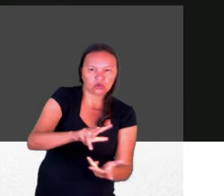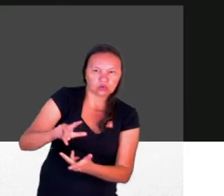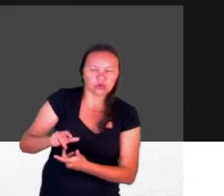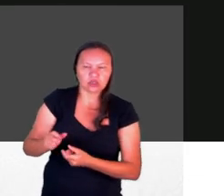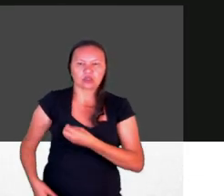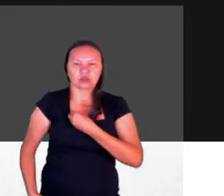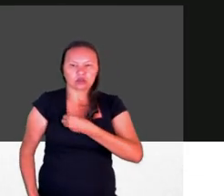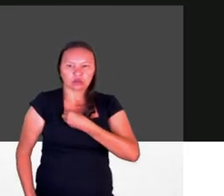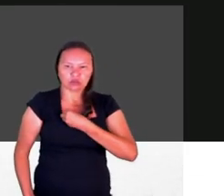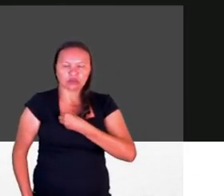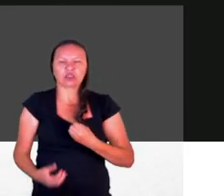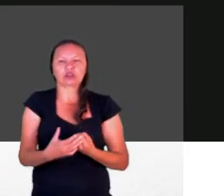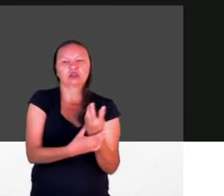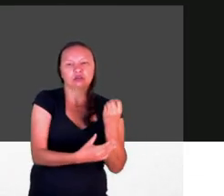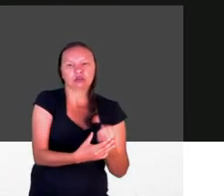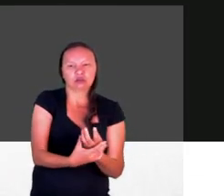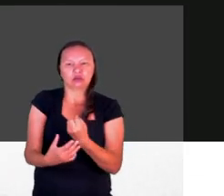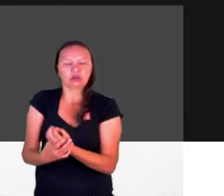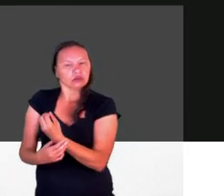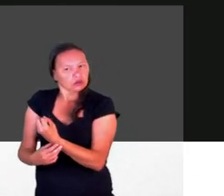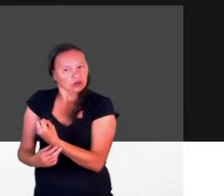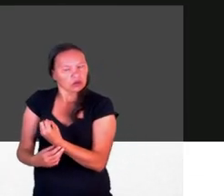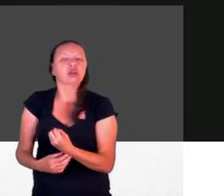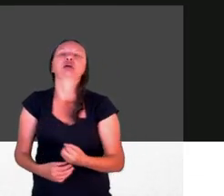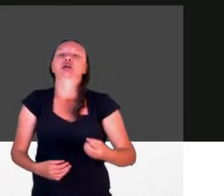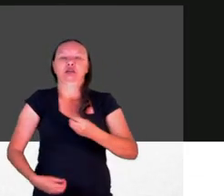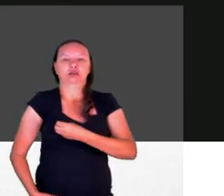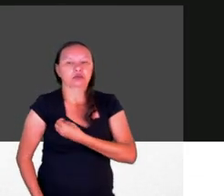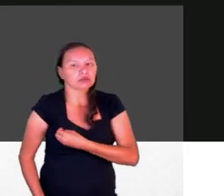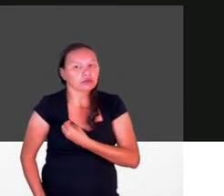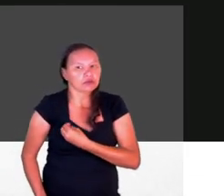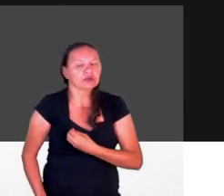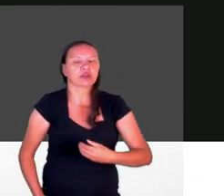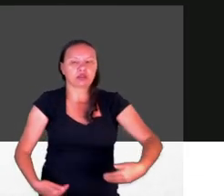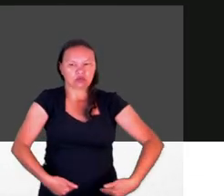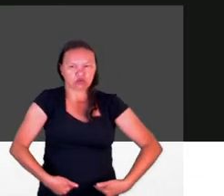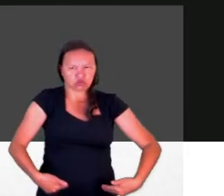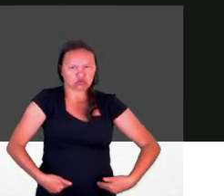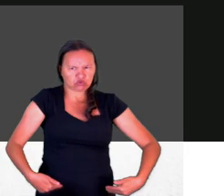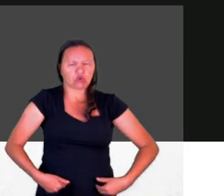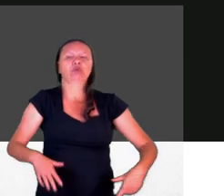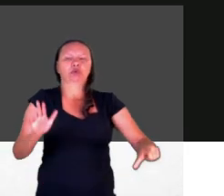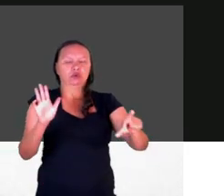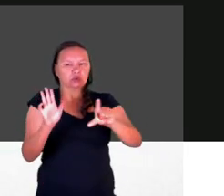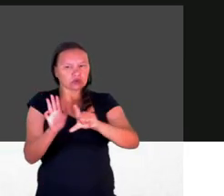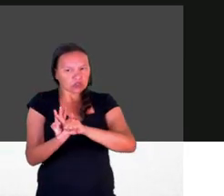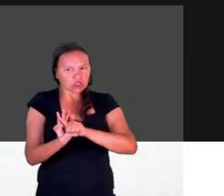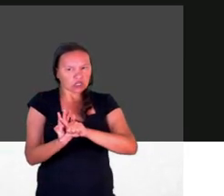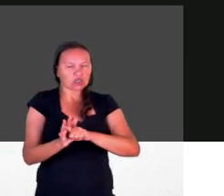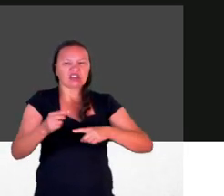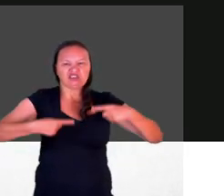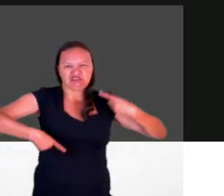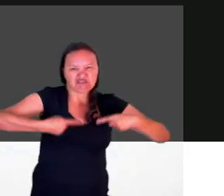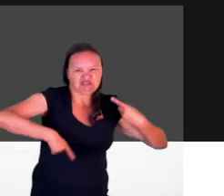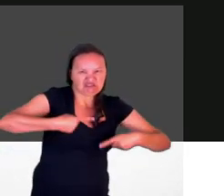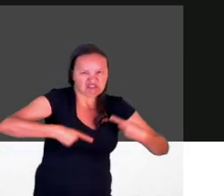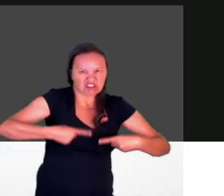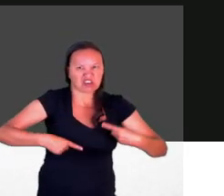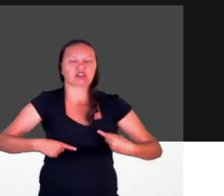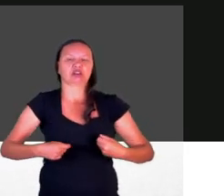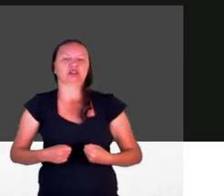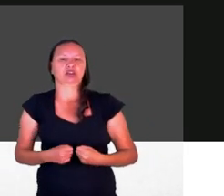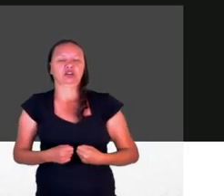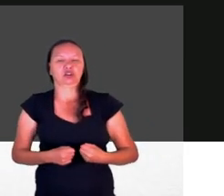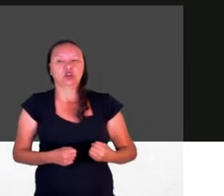em nível ambiental em nível de fome em nível de violação de outros direitos fundamentais em nível das guerras em nível das Guerras